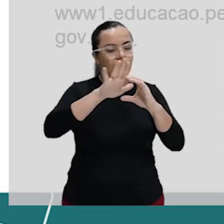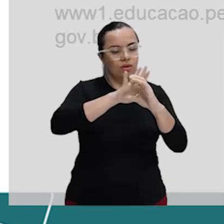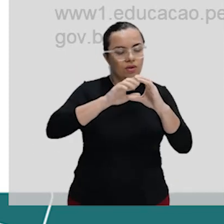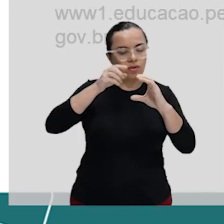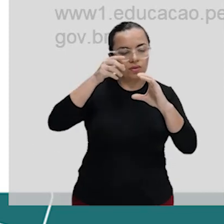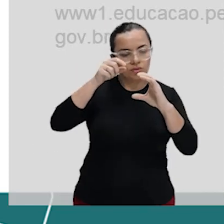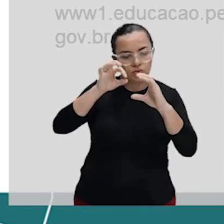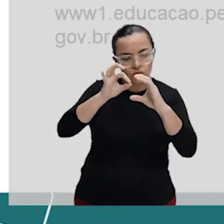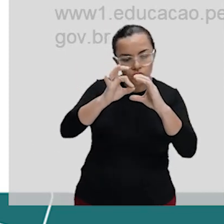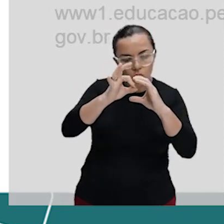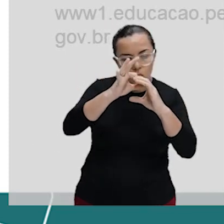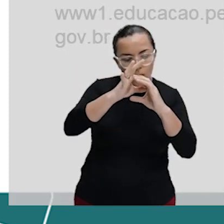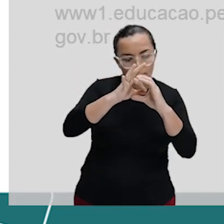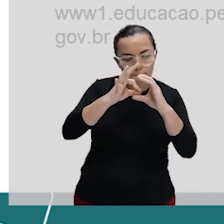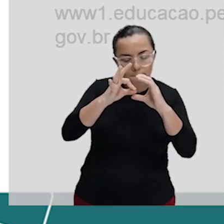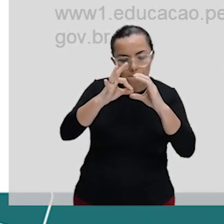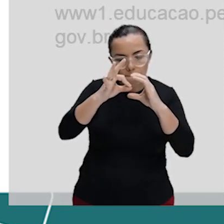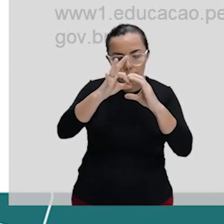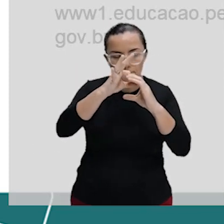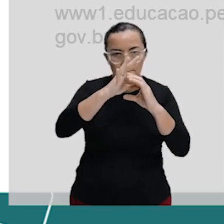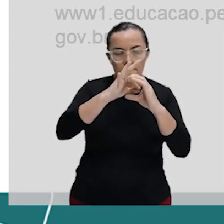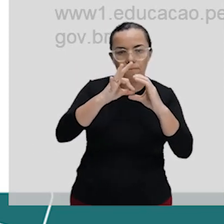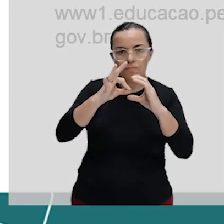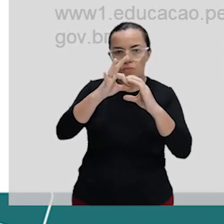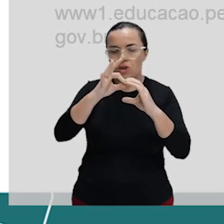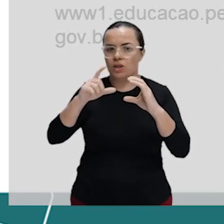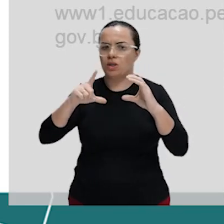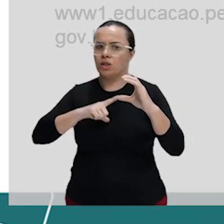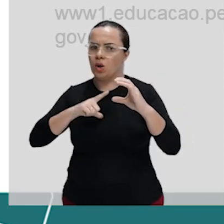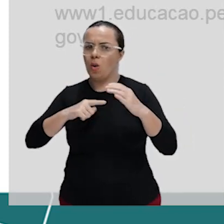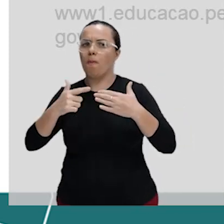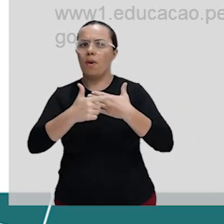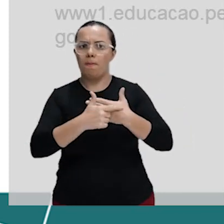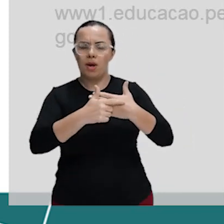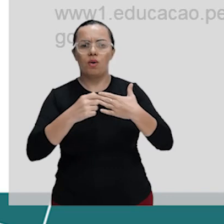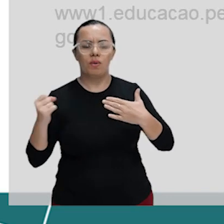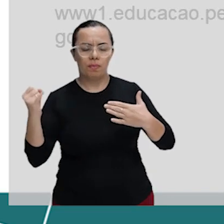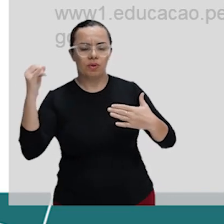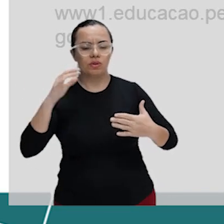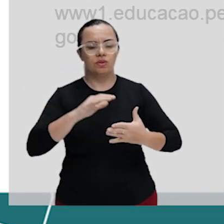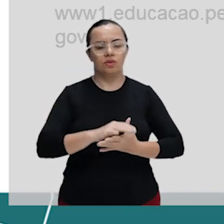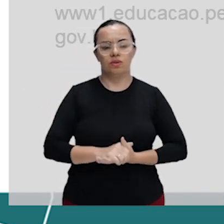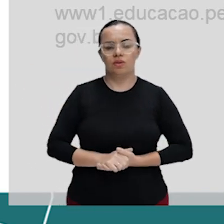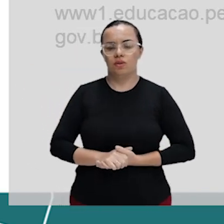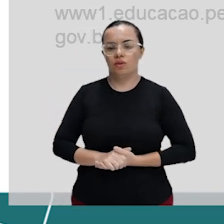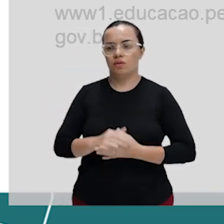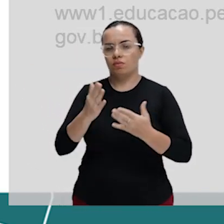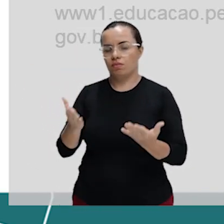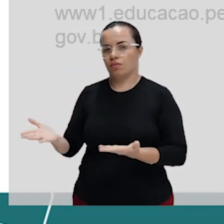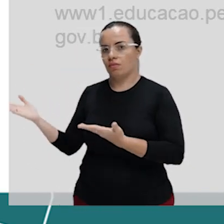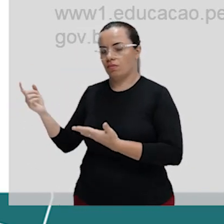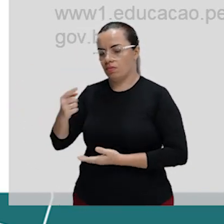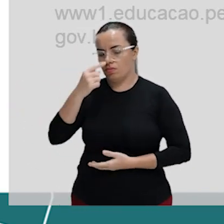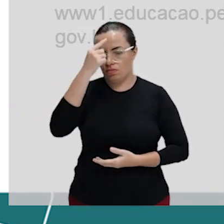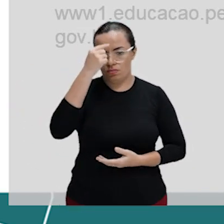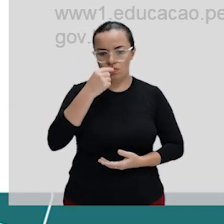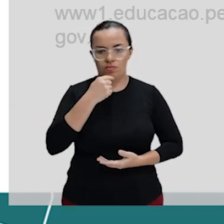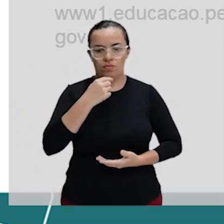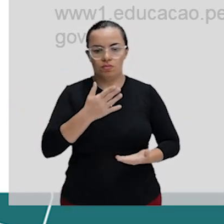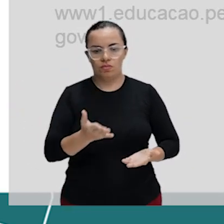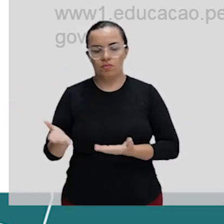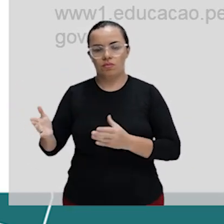né, compartimentos. Cada compartimento tem uma função, tá? E aqui, esse